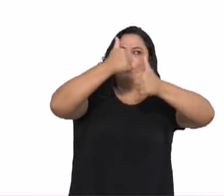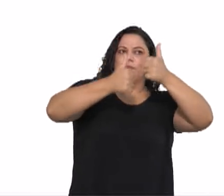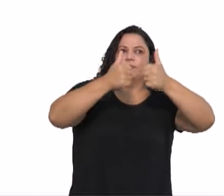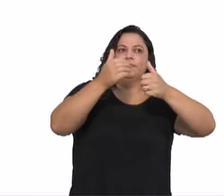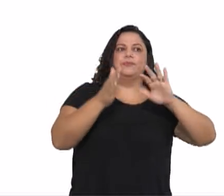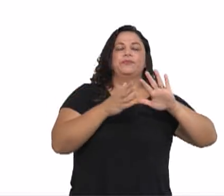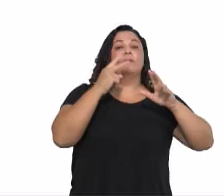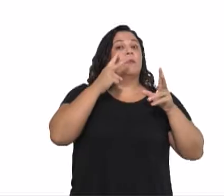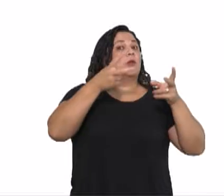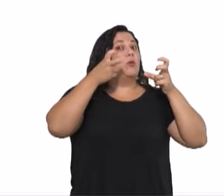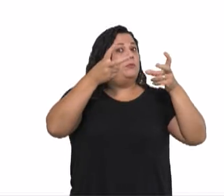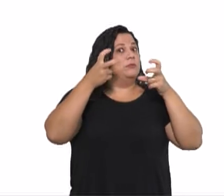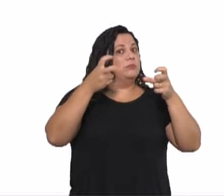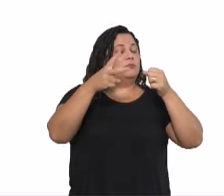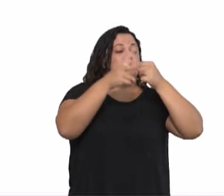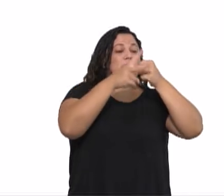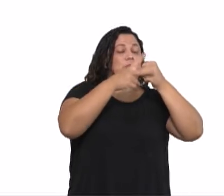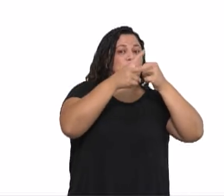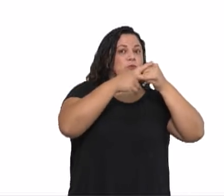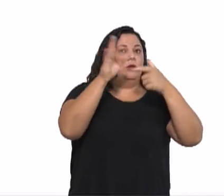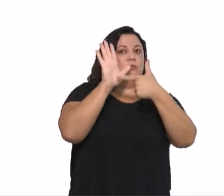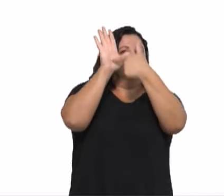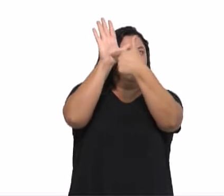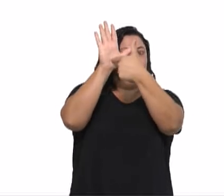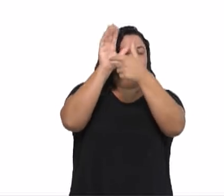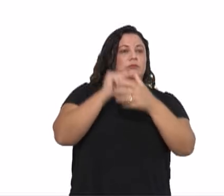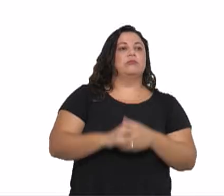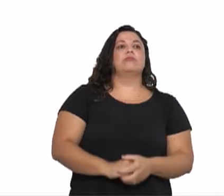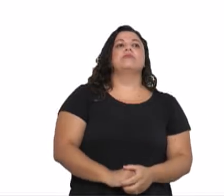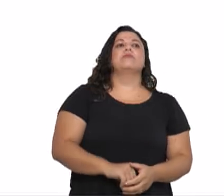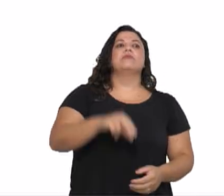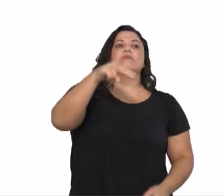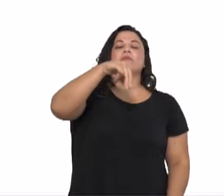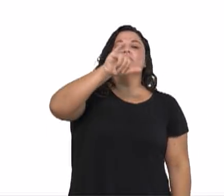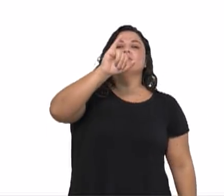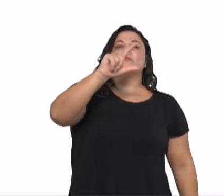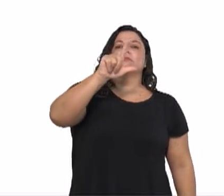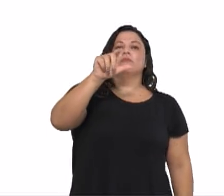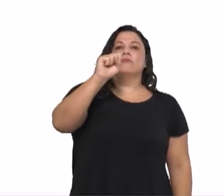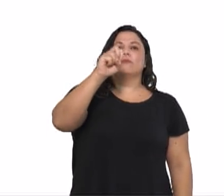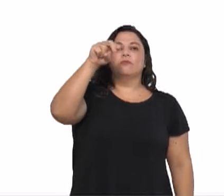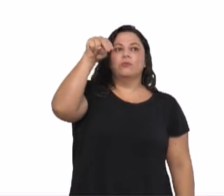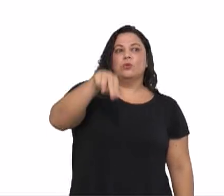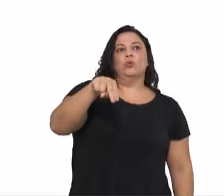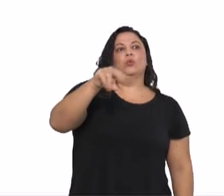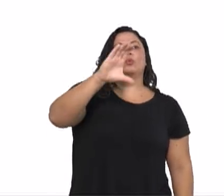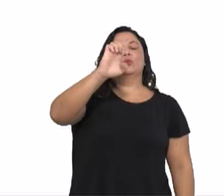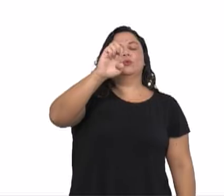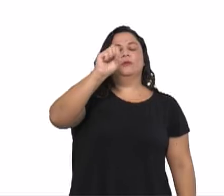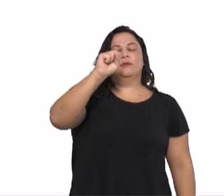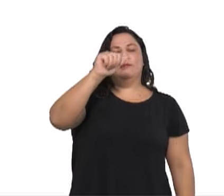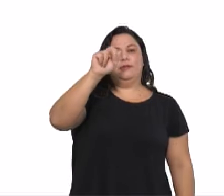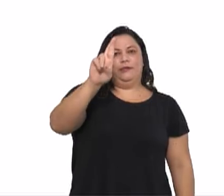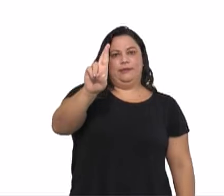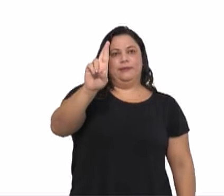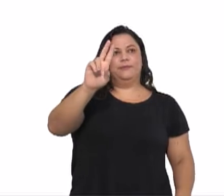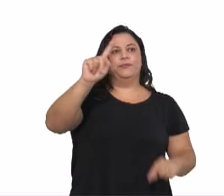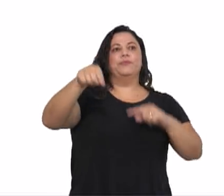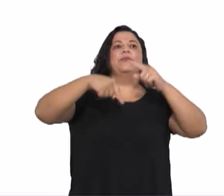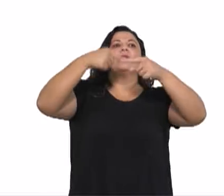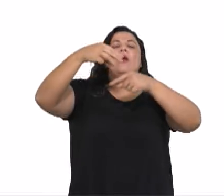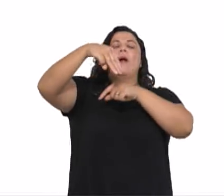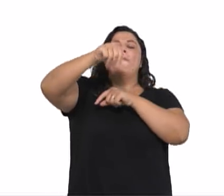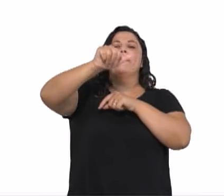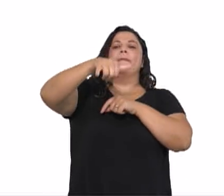Observe os verbos em destaque. Nilson César, Maicon fez um cruzamento, passou